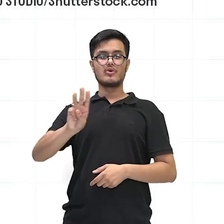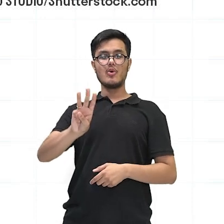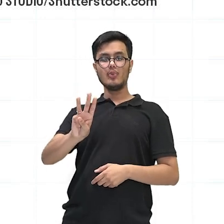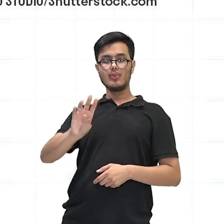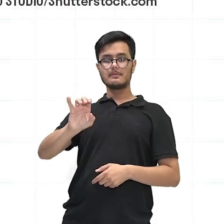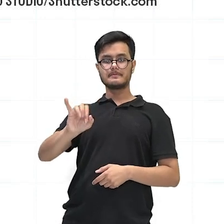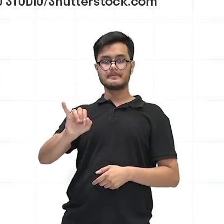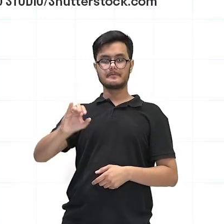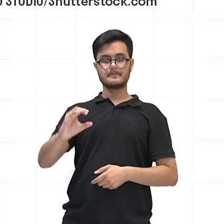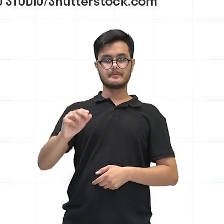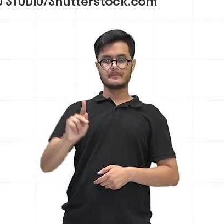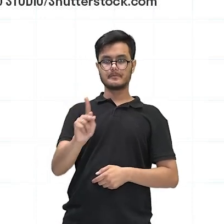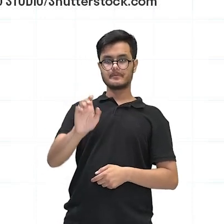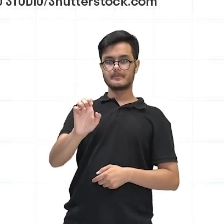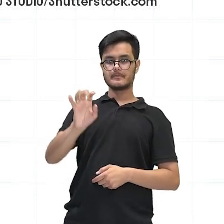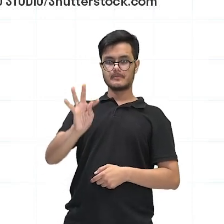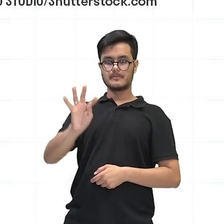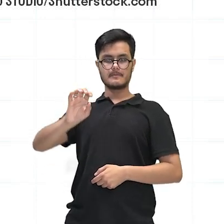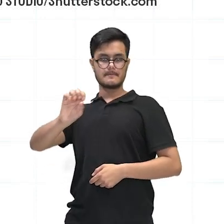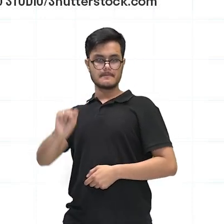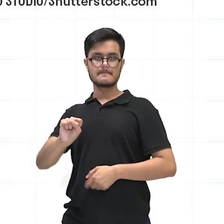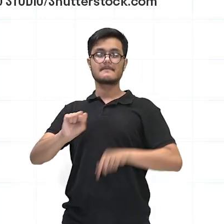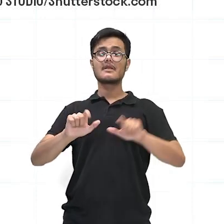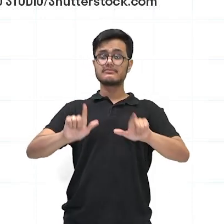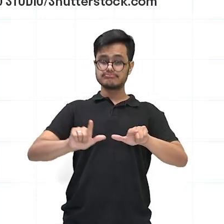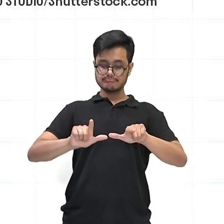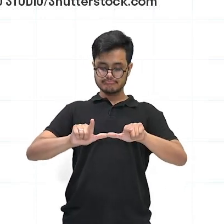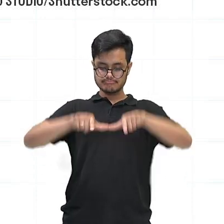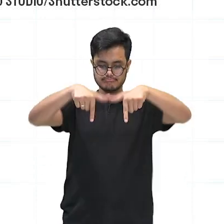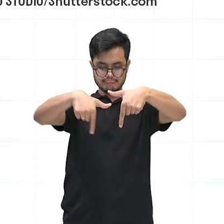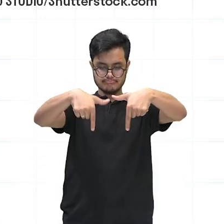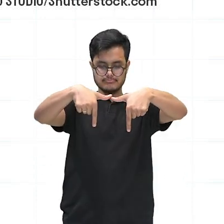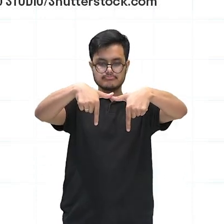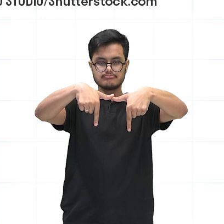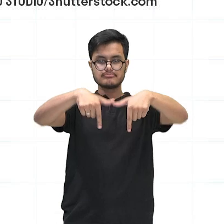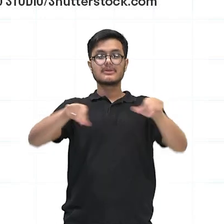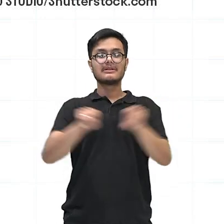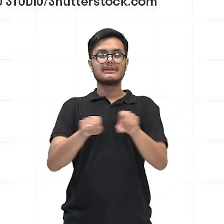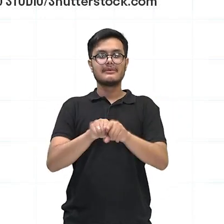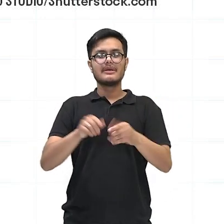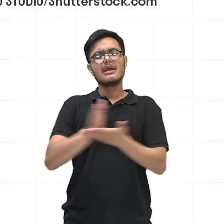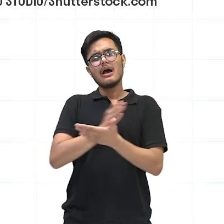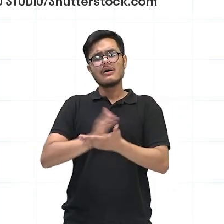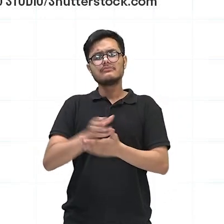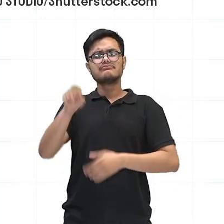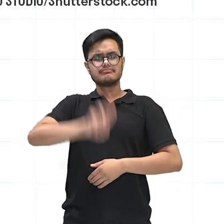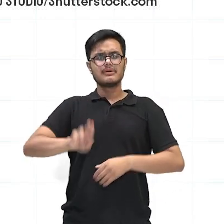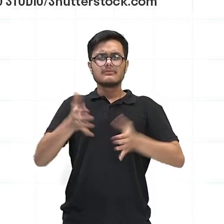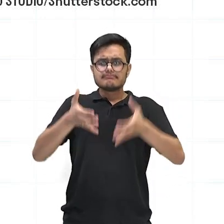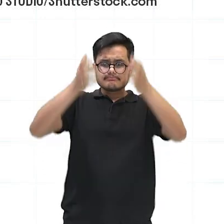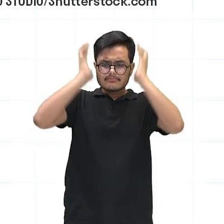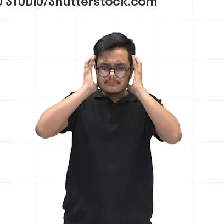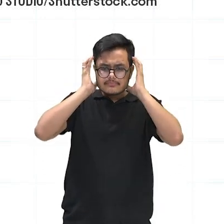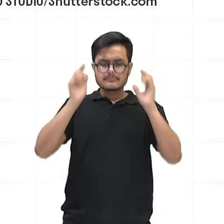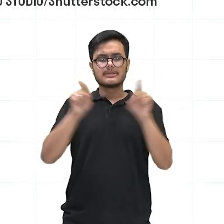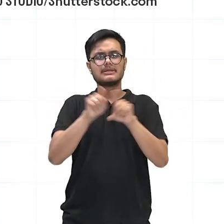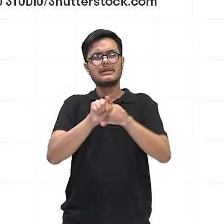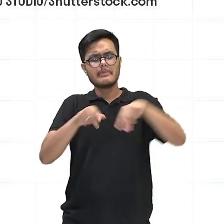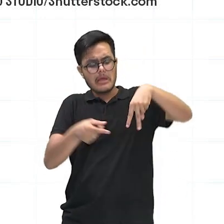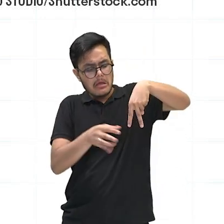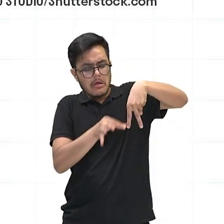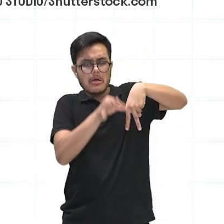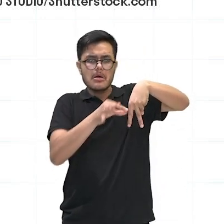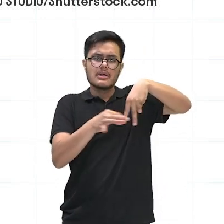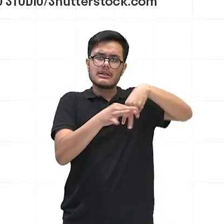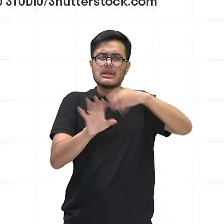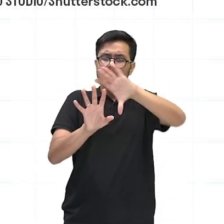meio, esse objeto que está bem no meio, tá? E os equipamentos de proteção, como capacetes, caneleiras,